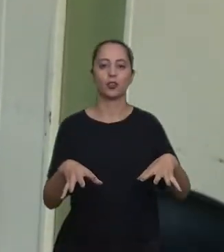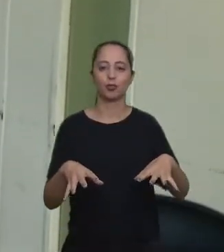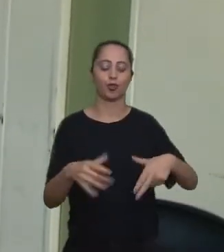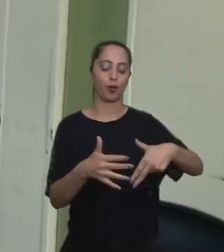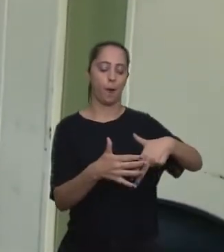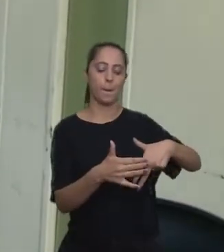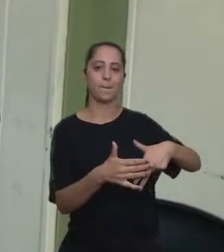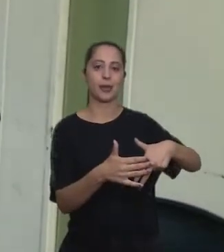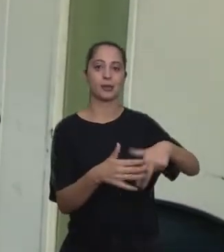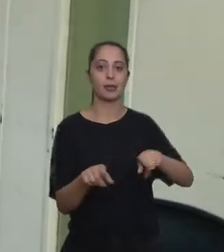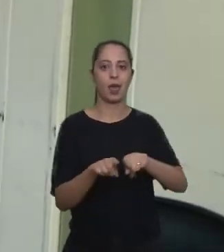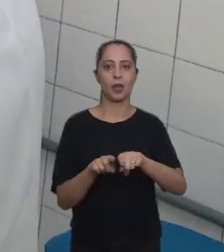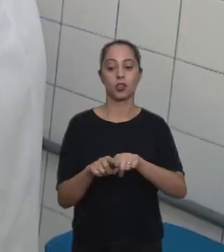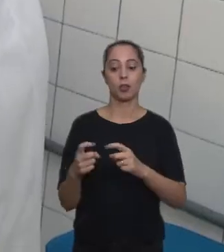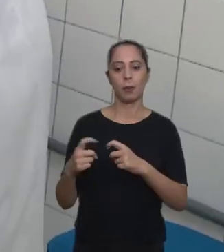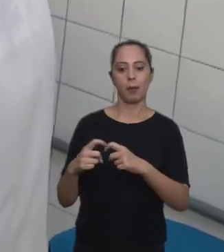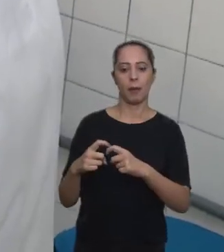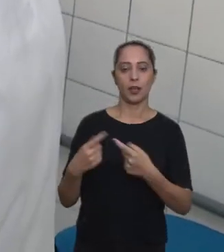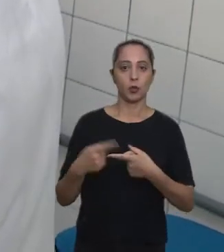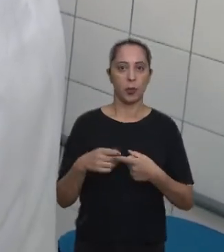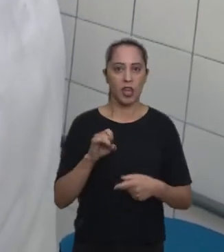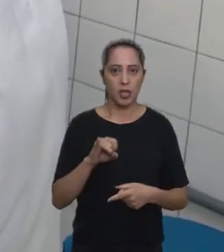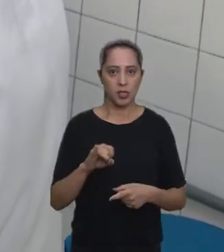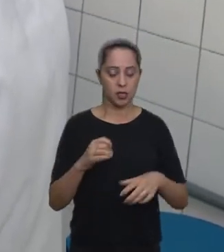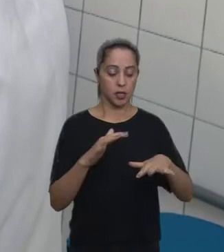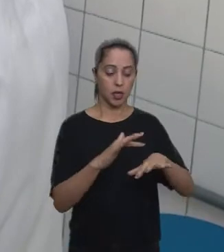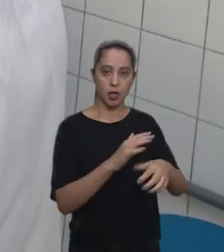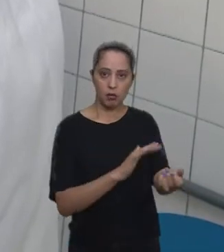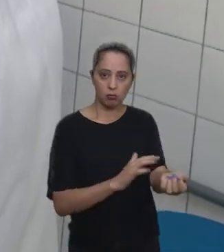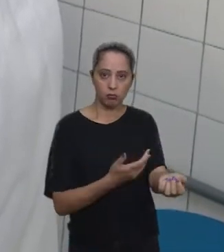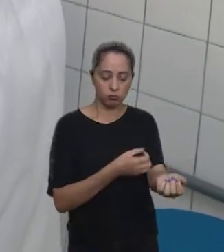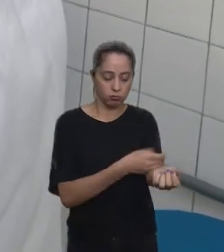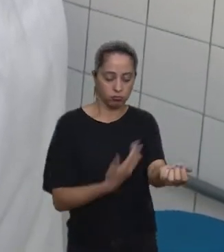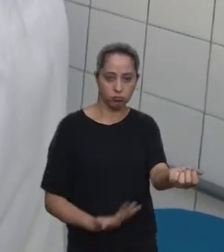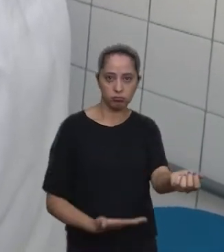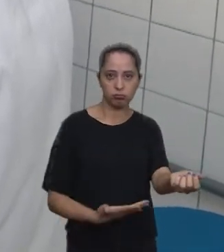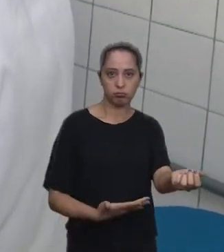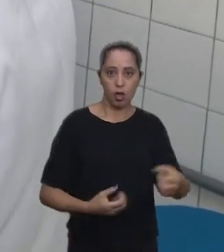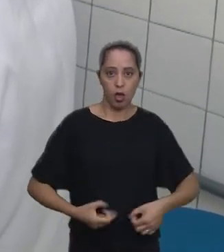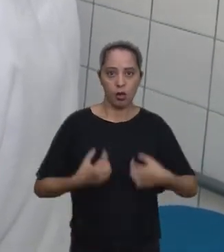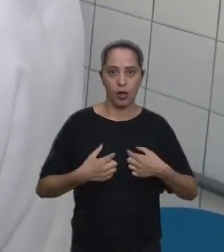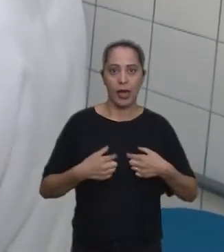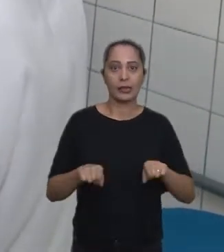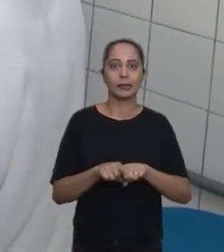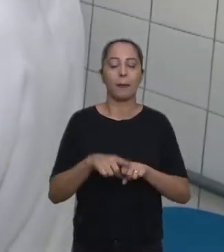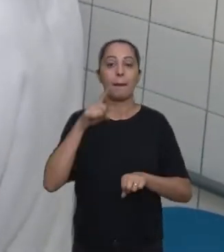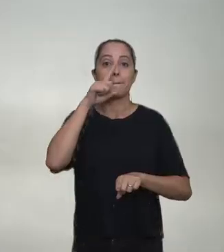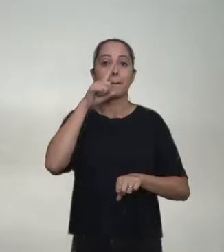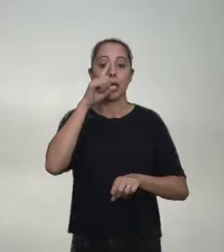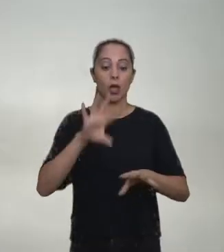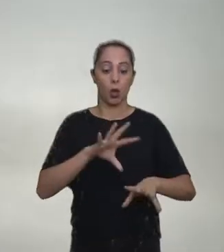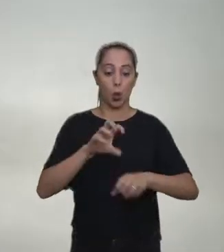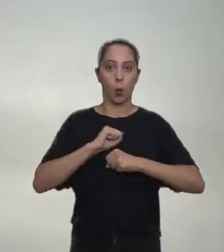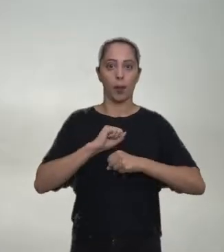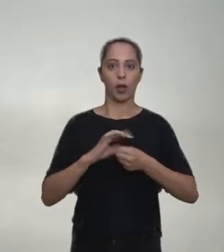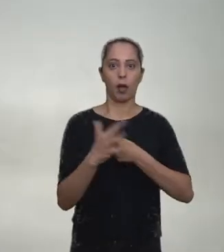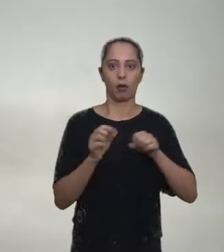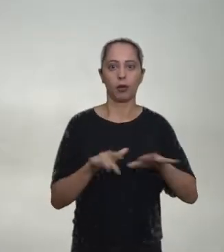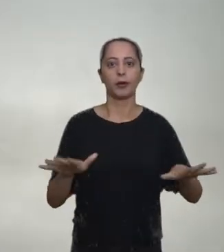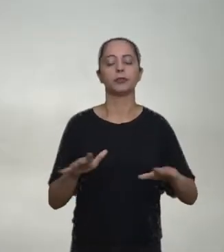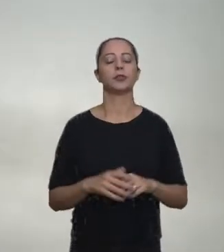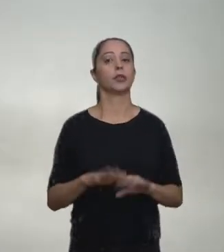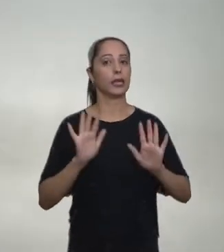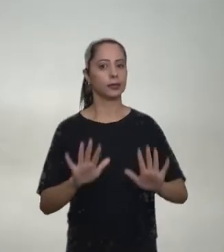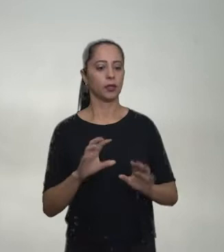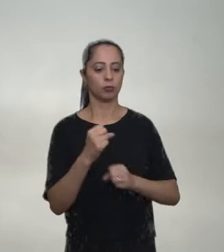para pacientes e médicos, pois quem tem a leucemia faz parte do grupo de risco do coronavírus. Diversas vezes ao longo